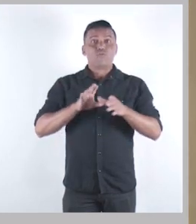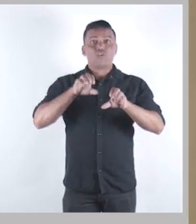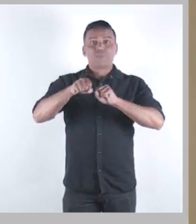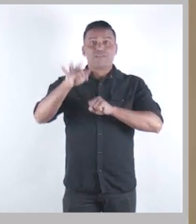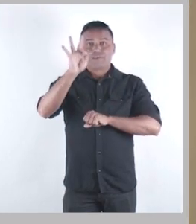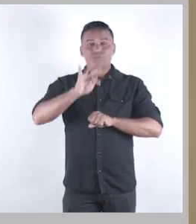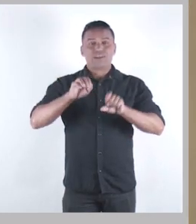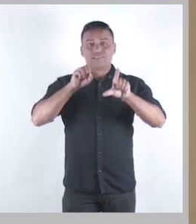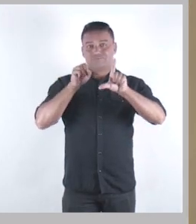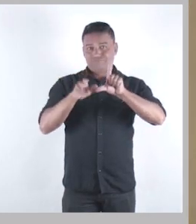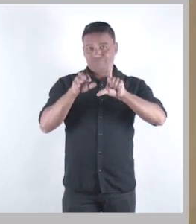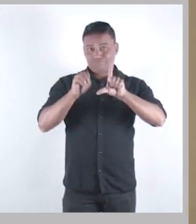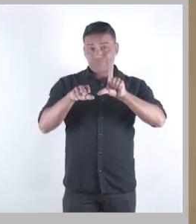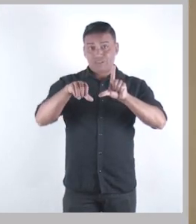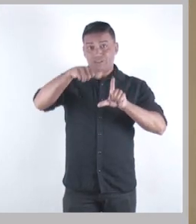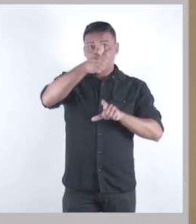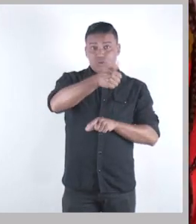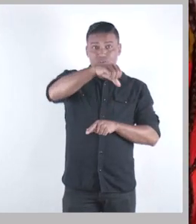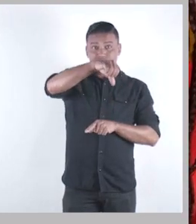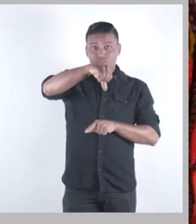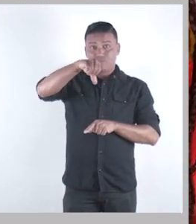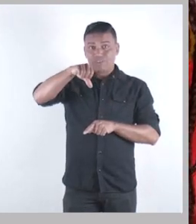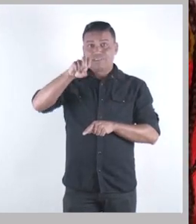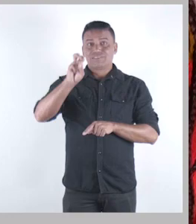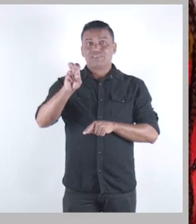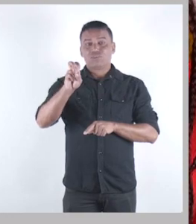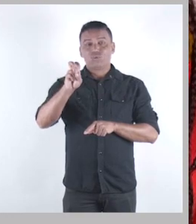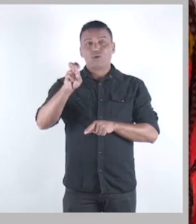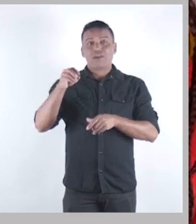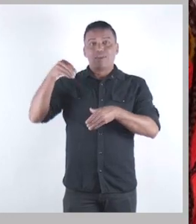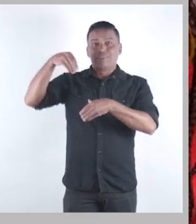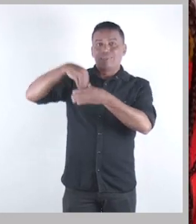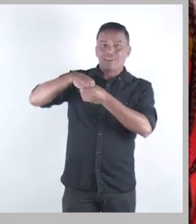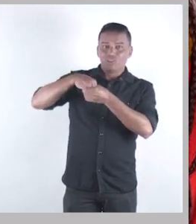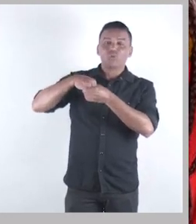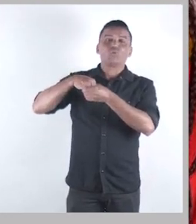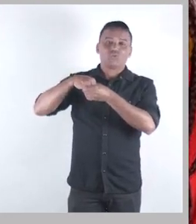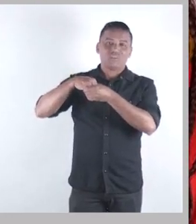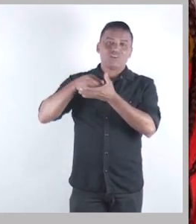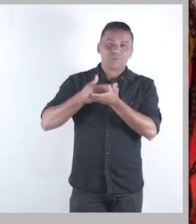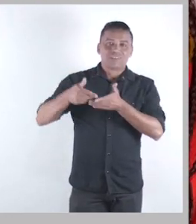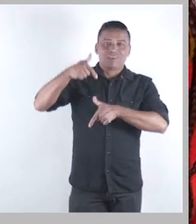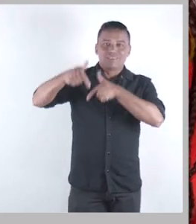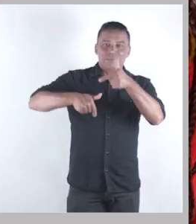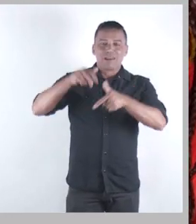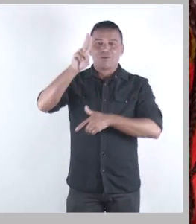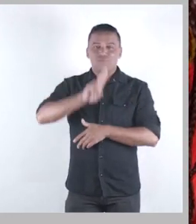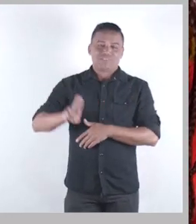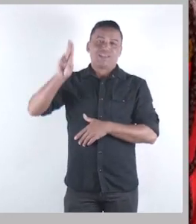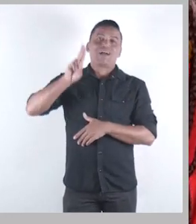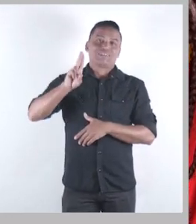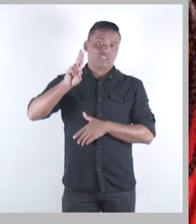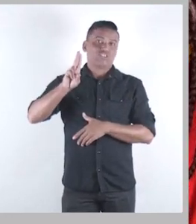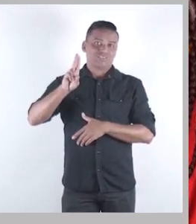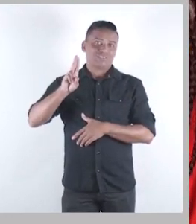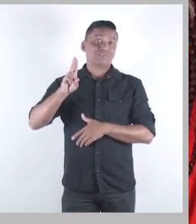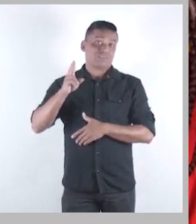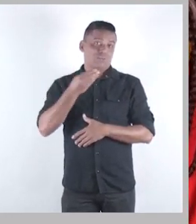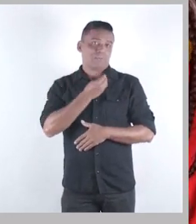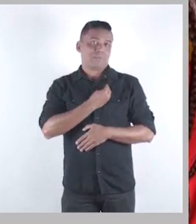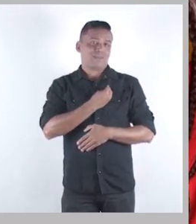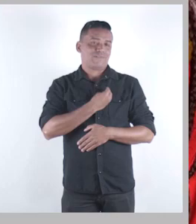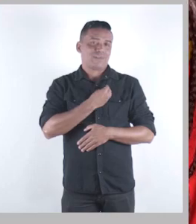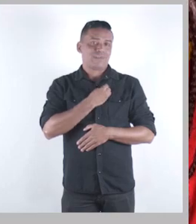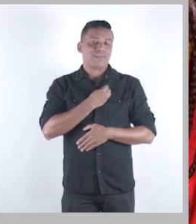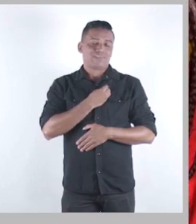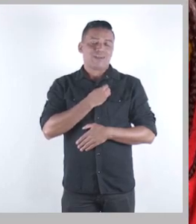95 e a partir de 95 faço parte do corpo, portanto, da Universidade Eduardo Mondlane. E aí, pronto, a minha vida entrou para esta